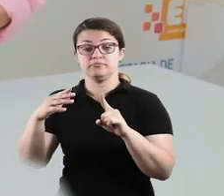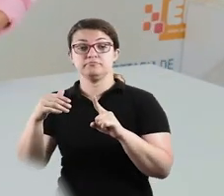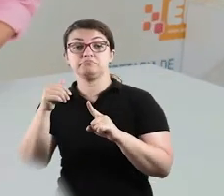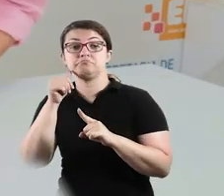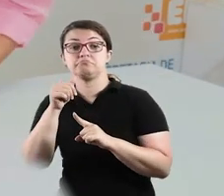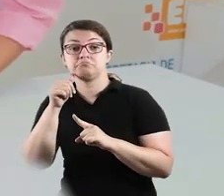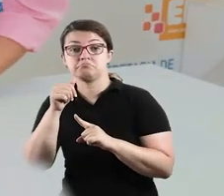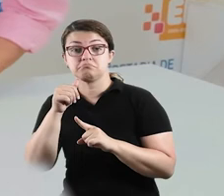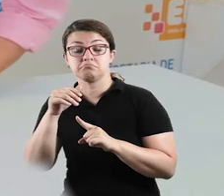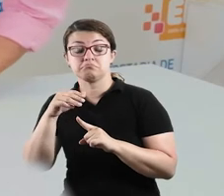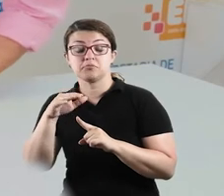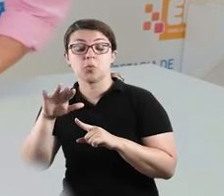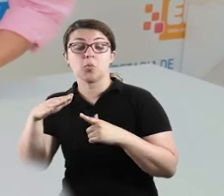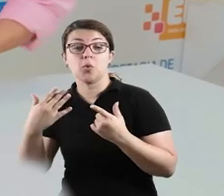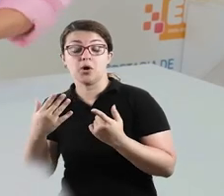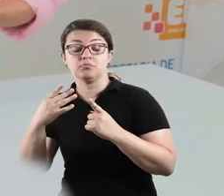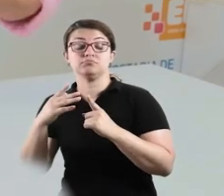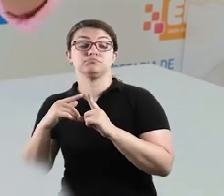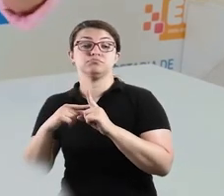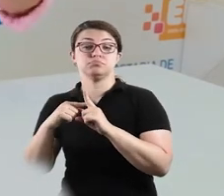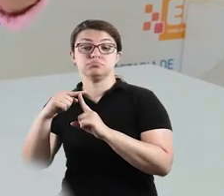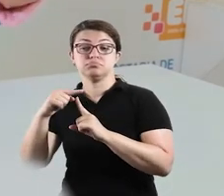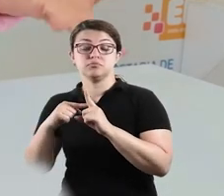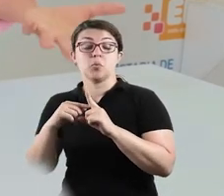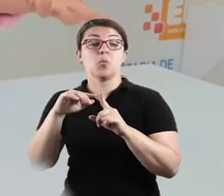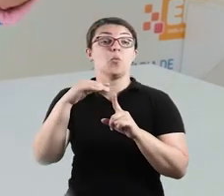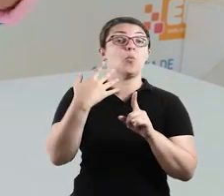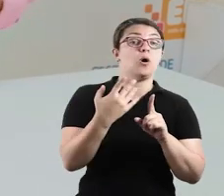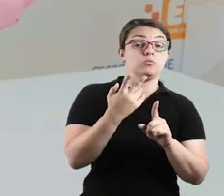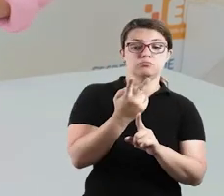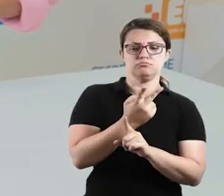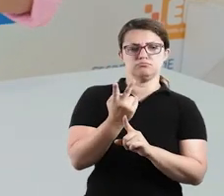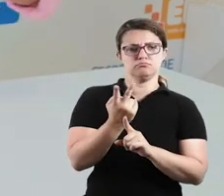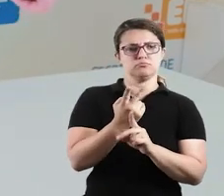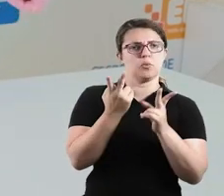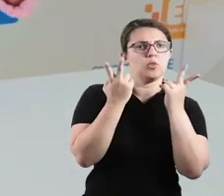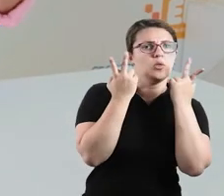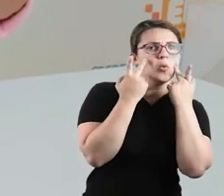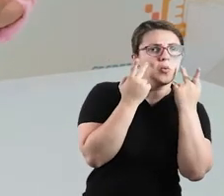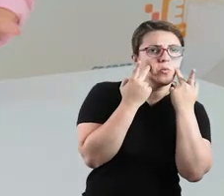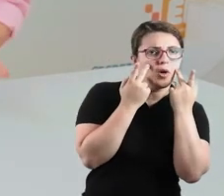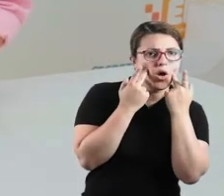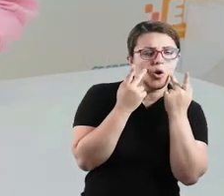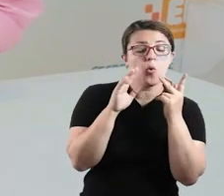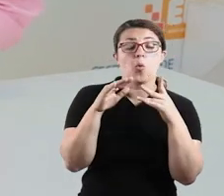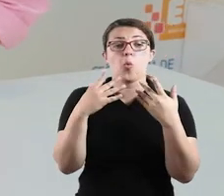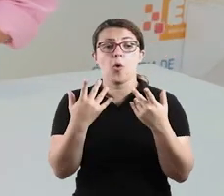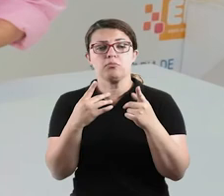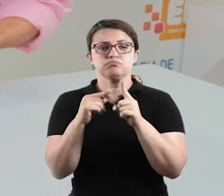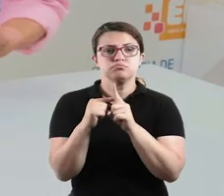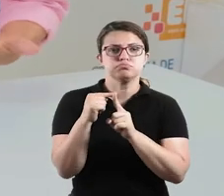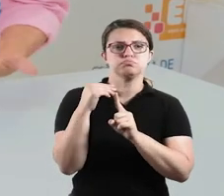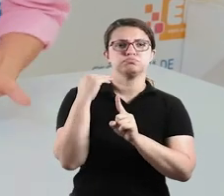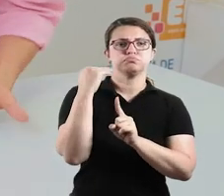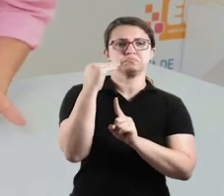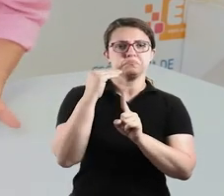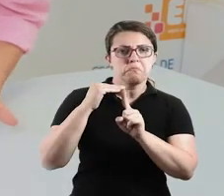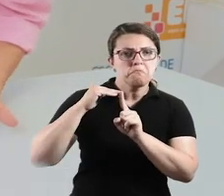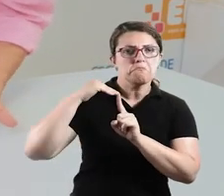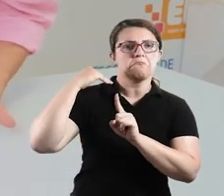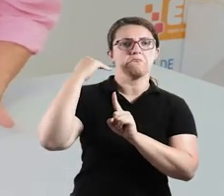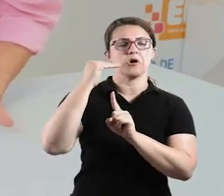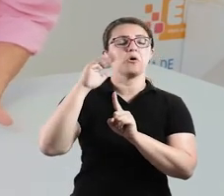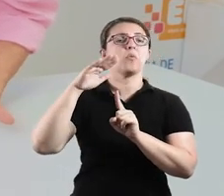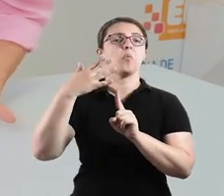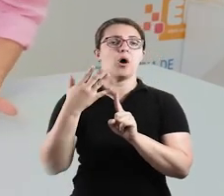qual a criança está com a sua temperatura normal, qual que é a temperatura mais alta, a temperatura mais